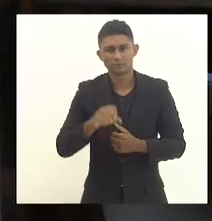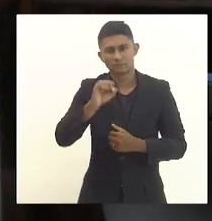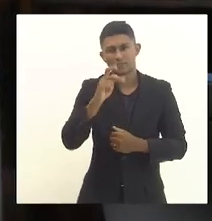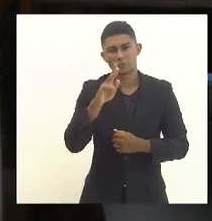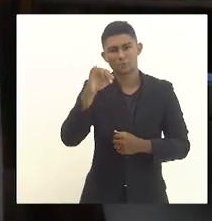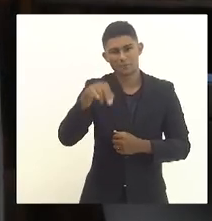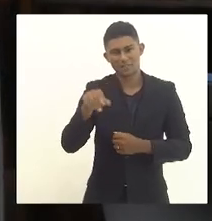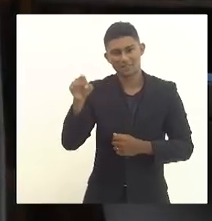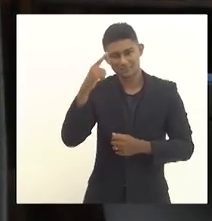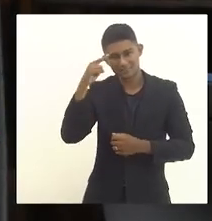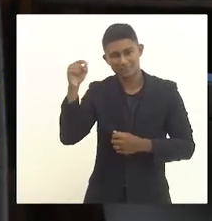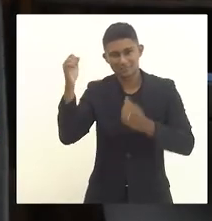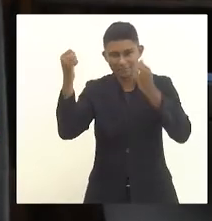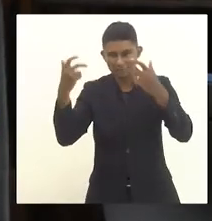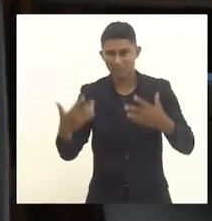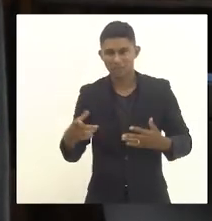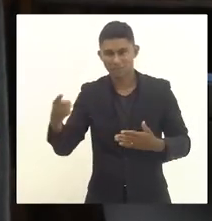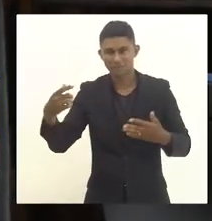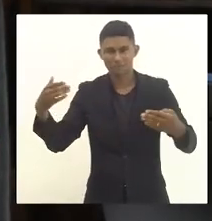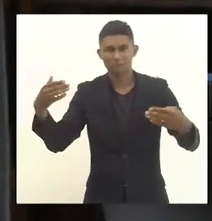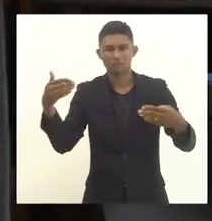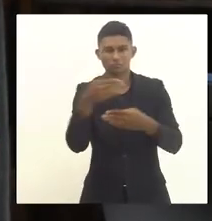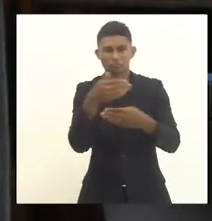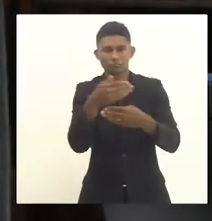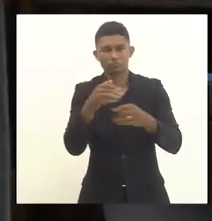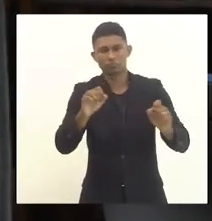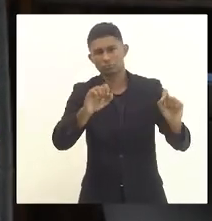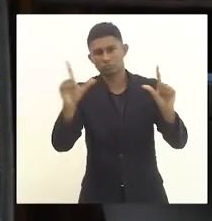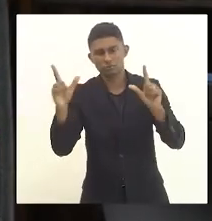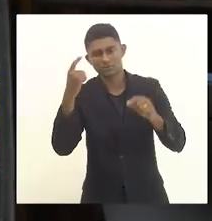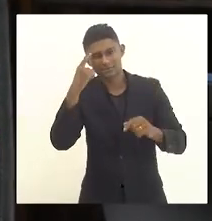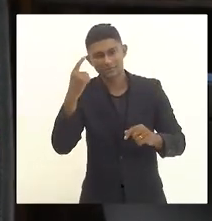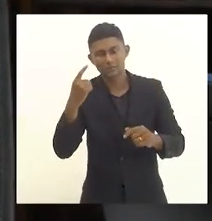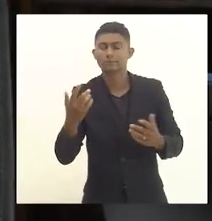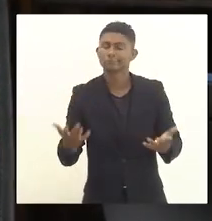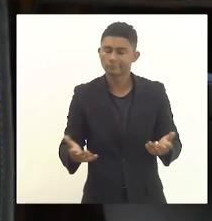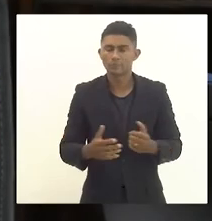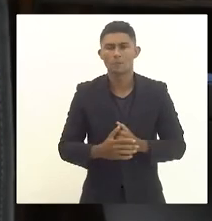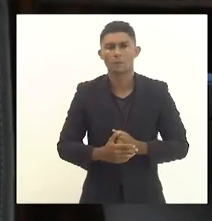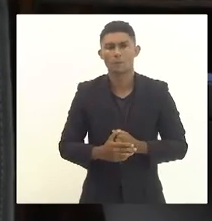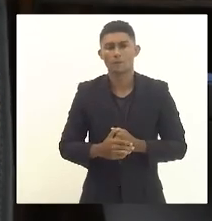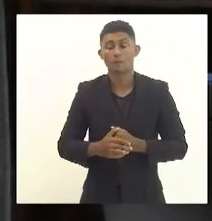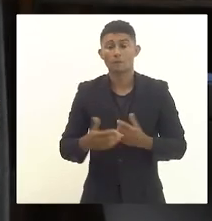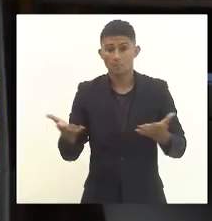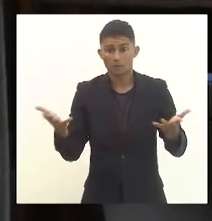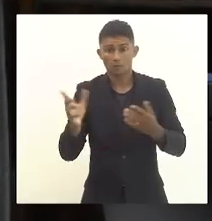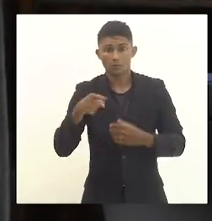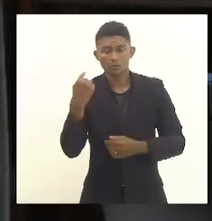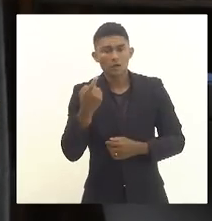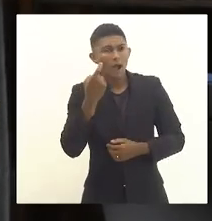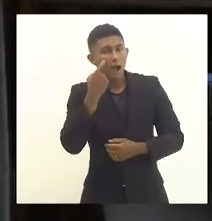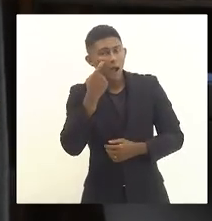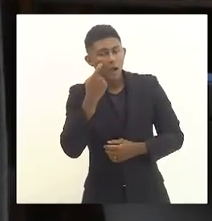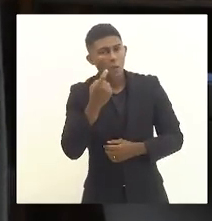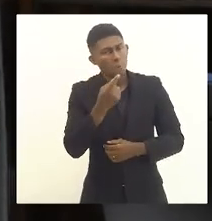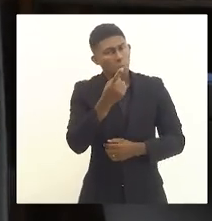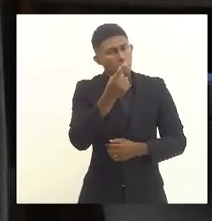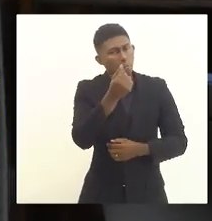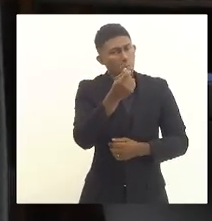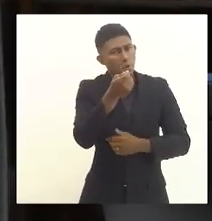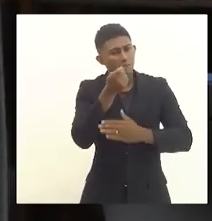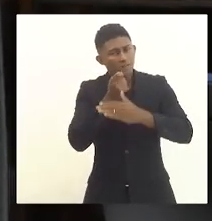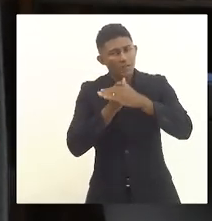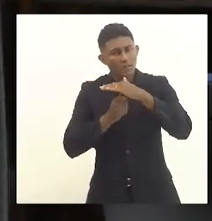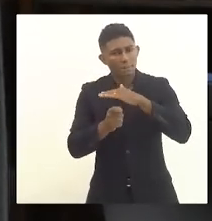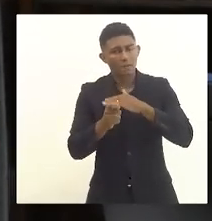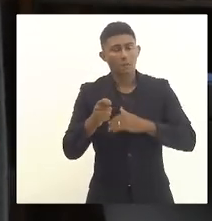né, por uma apresentação que nós tivemos. Ou seja, nós estamos diante, né, de um financiamento estritamente